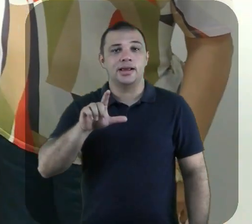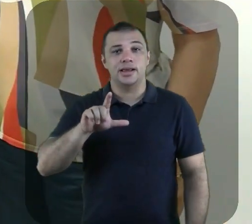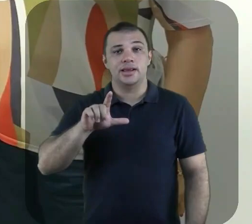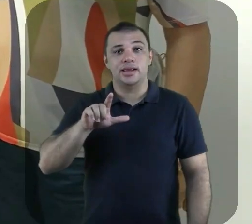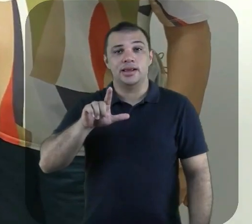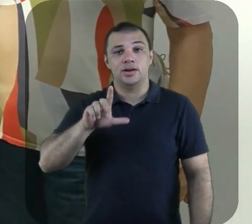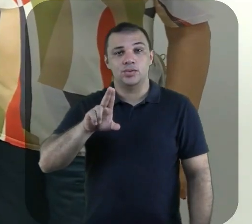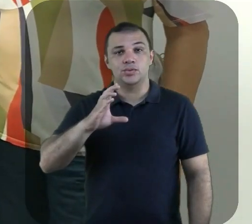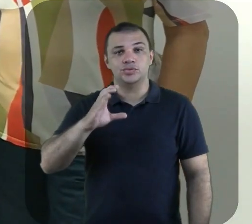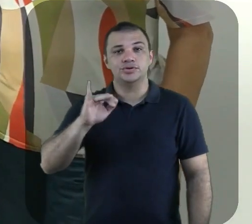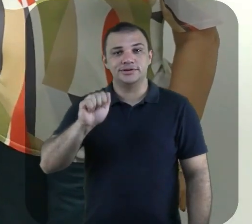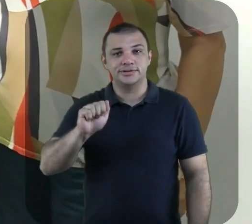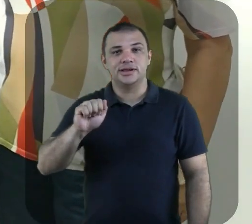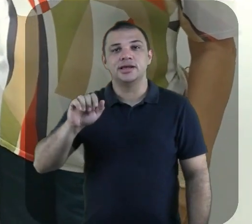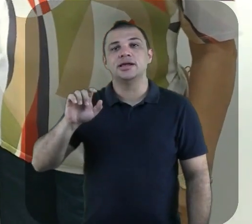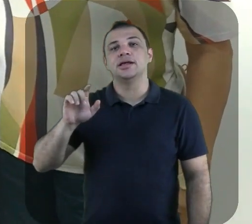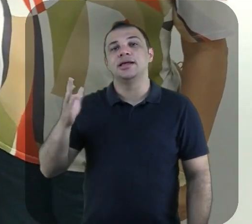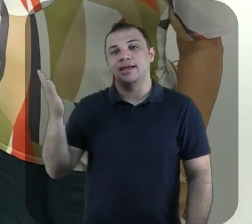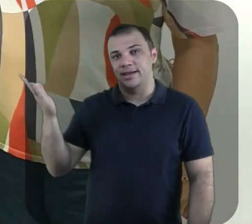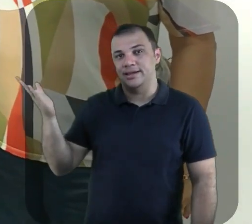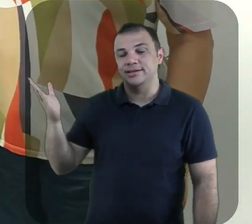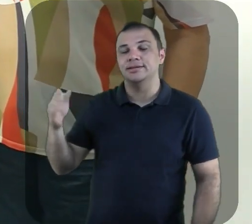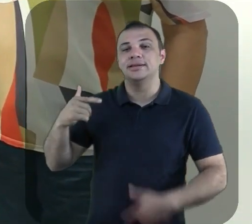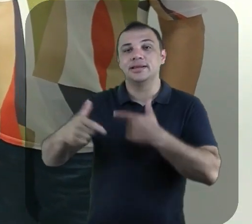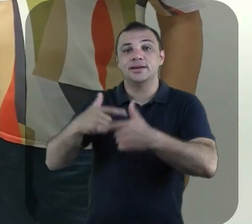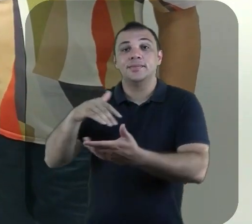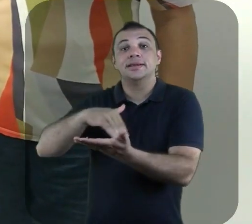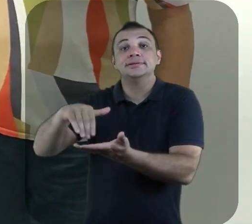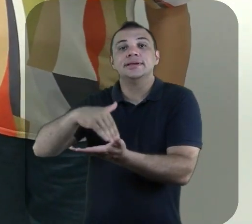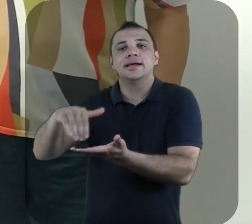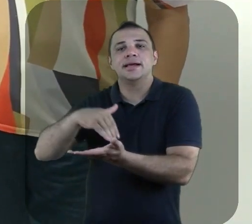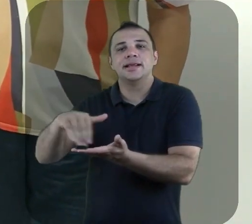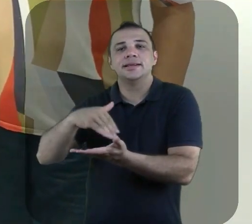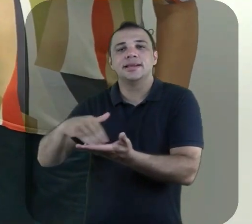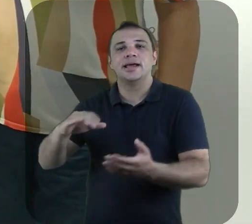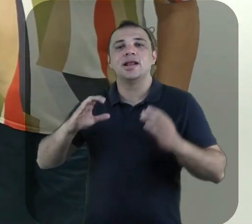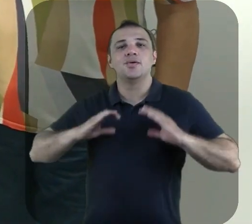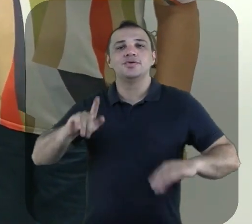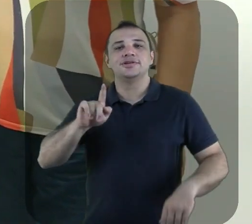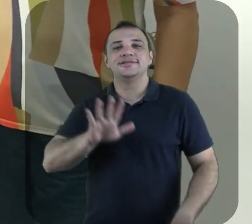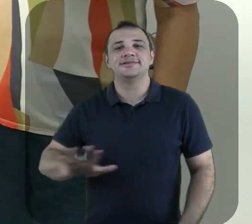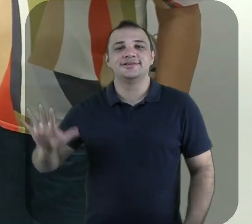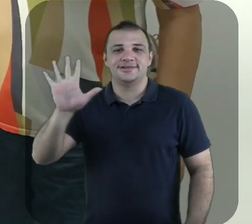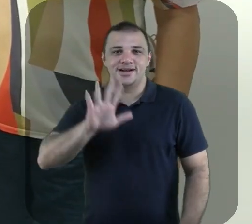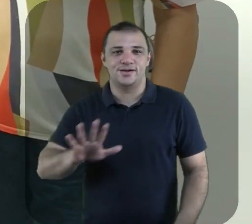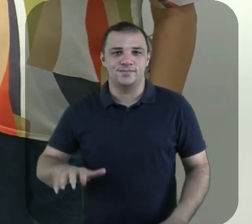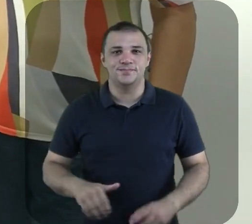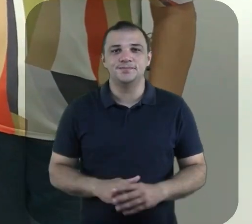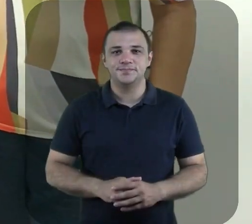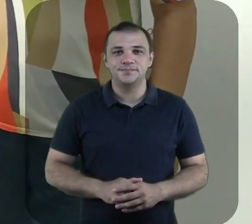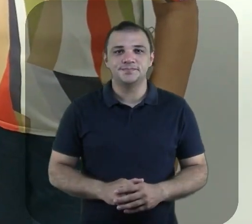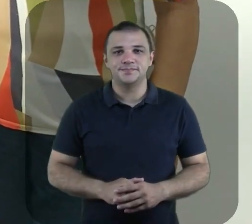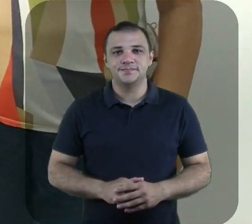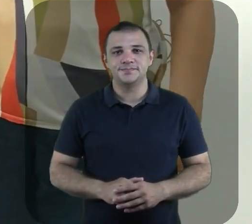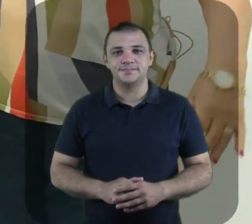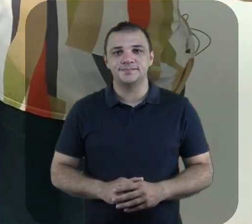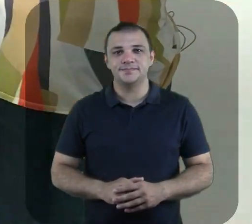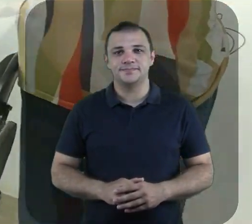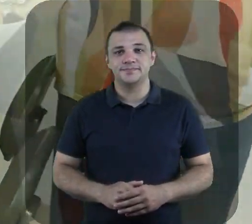colaboradora Lúcia do ELIB, que é a secretária da coordenação geral do programa